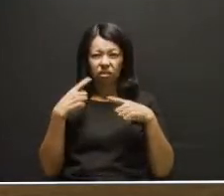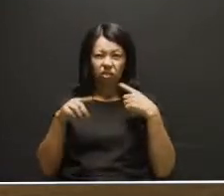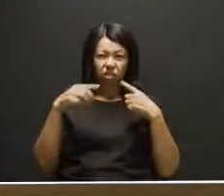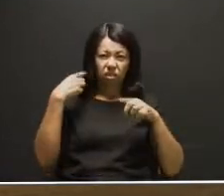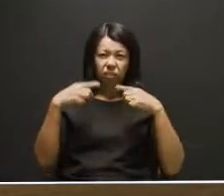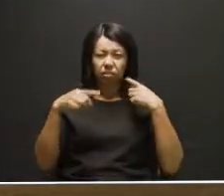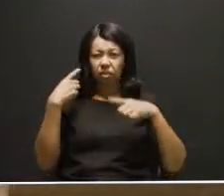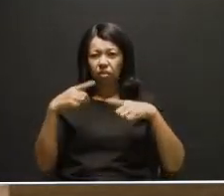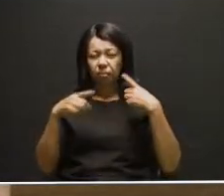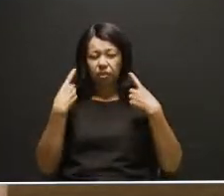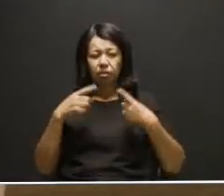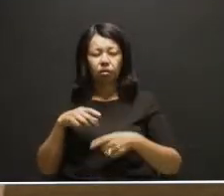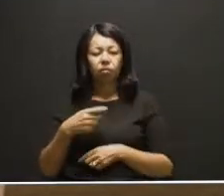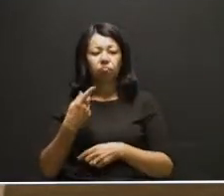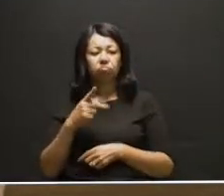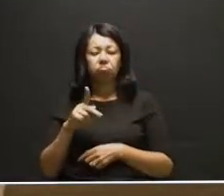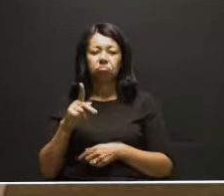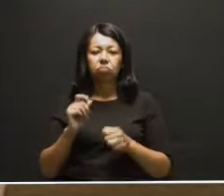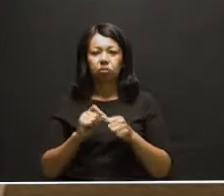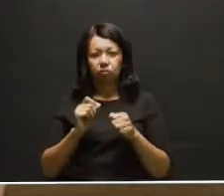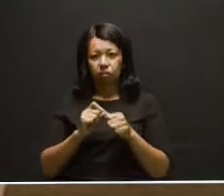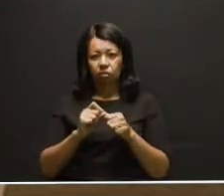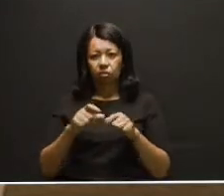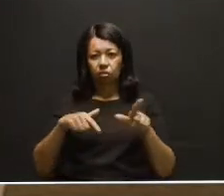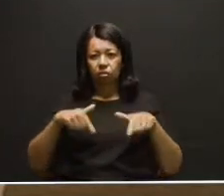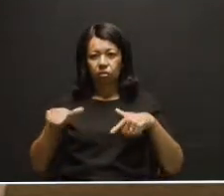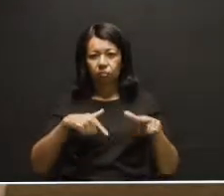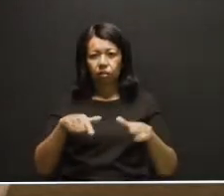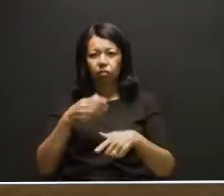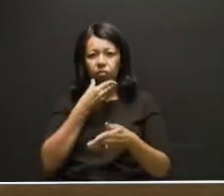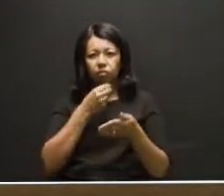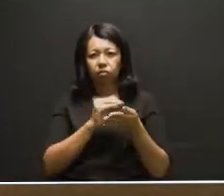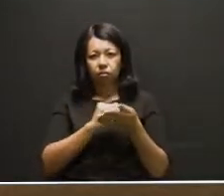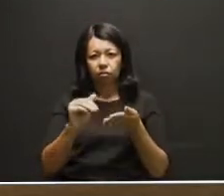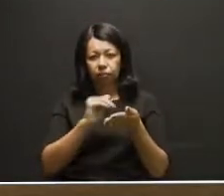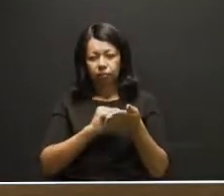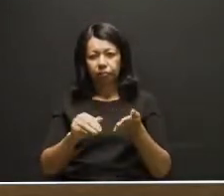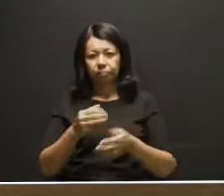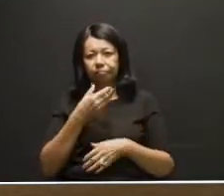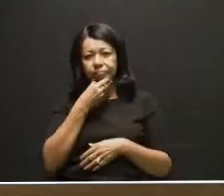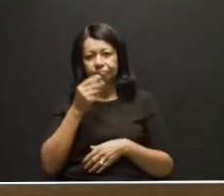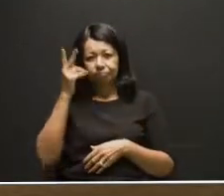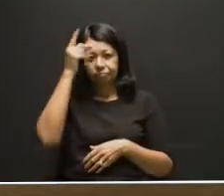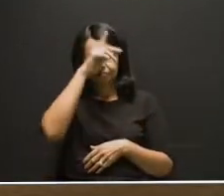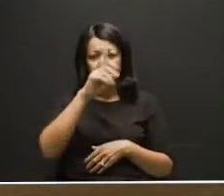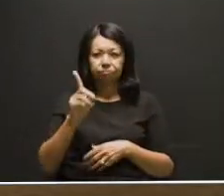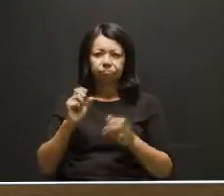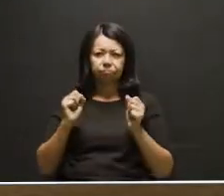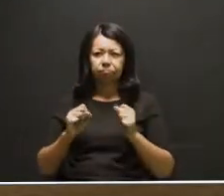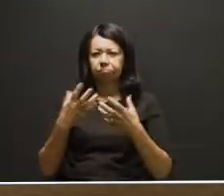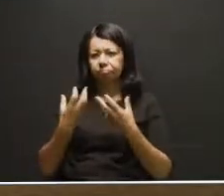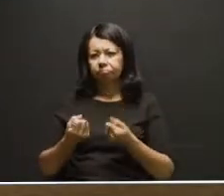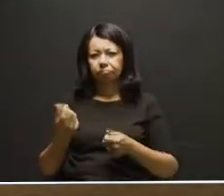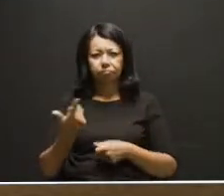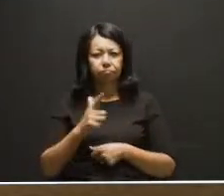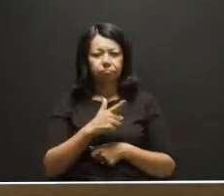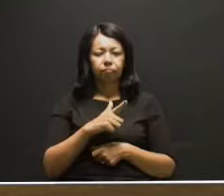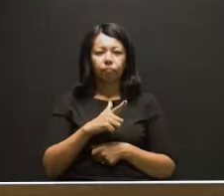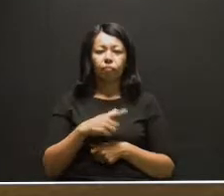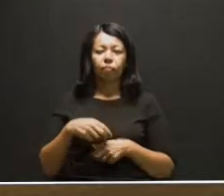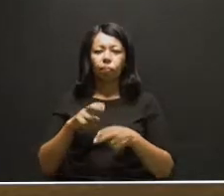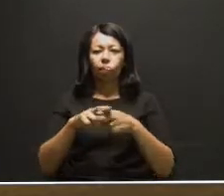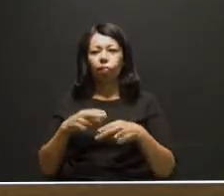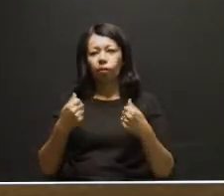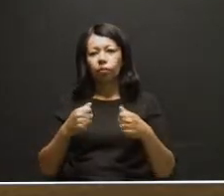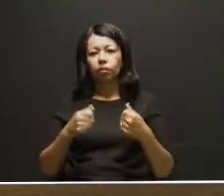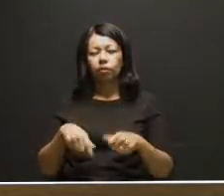reclamação por inoperância do secretário e como eu falei o prefeito é óbvio que não merece isso é por isso ele precisa ter o